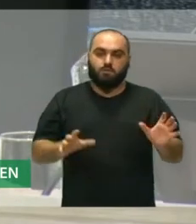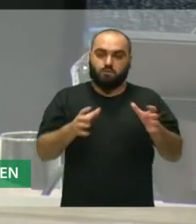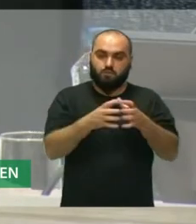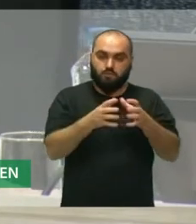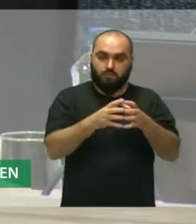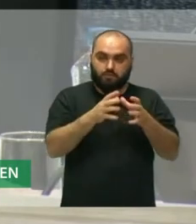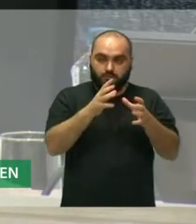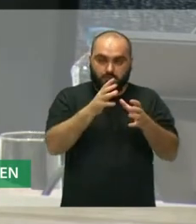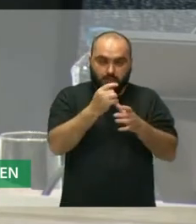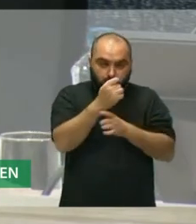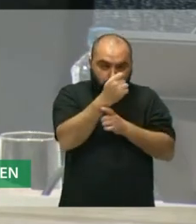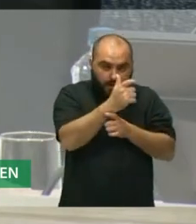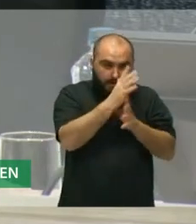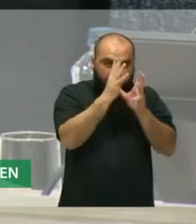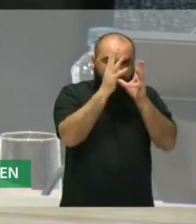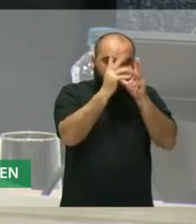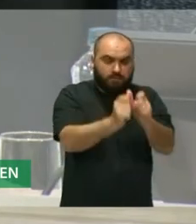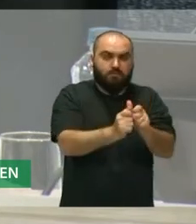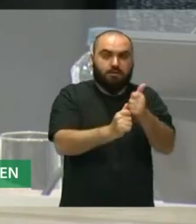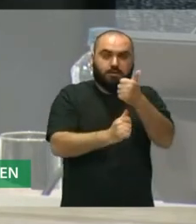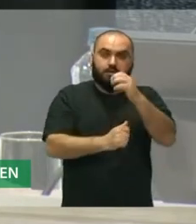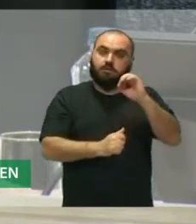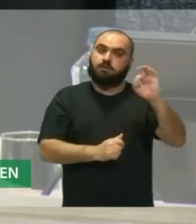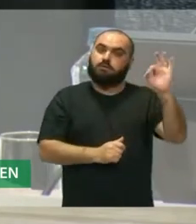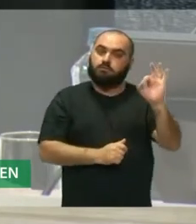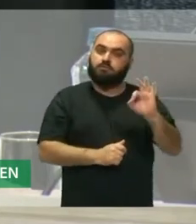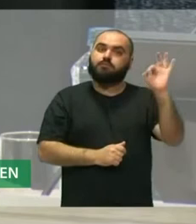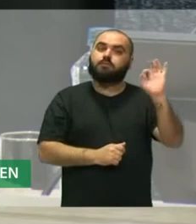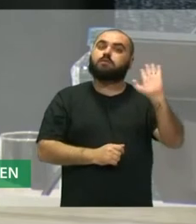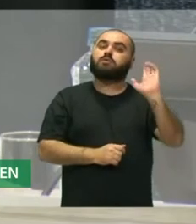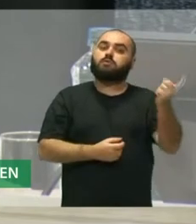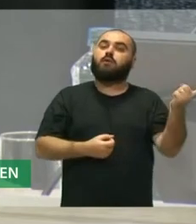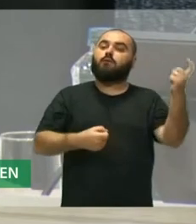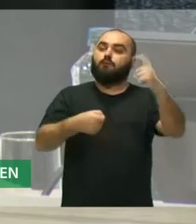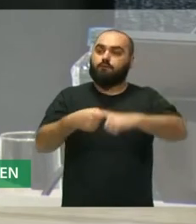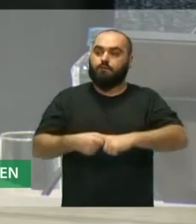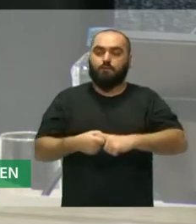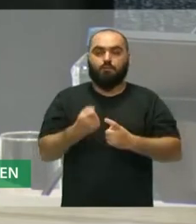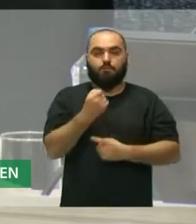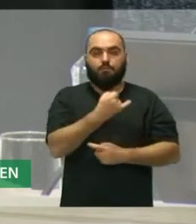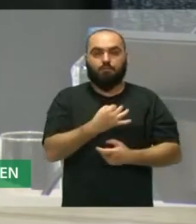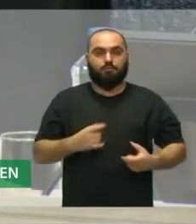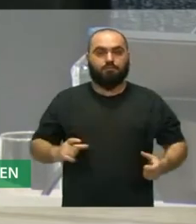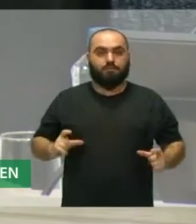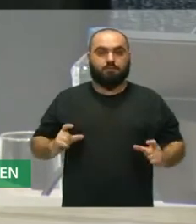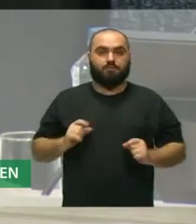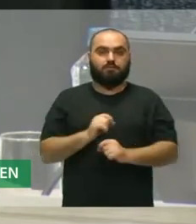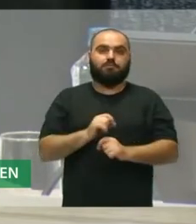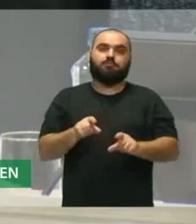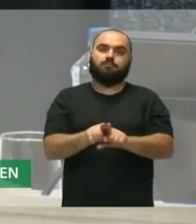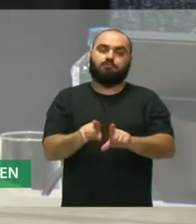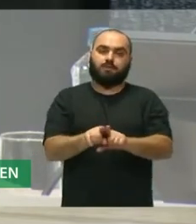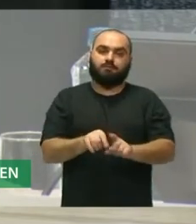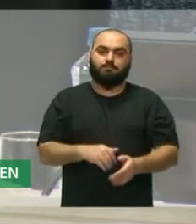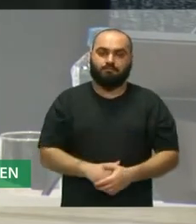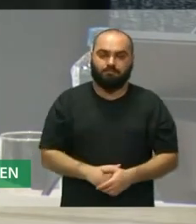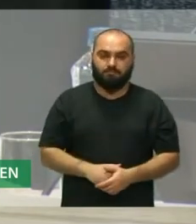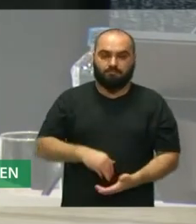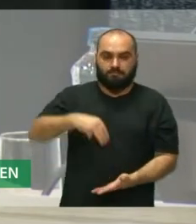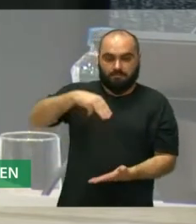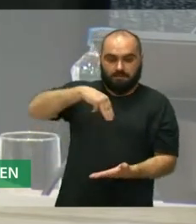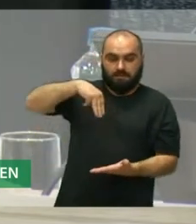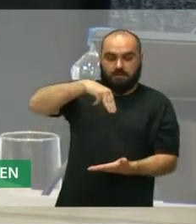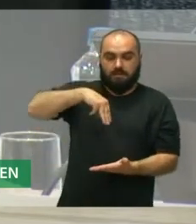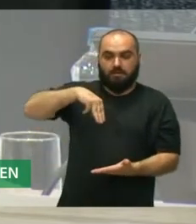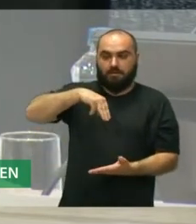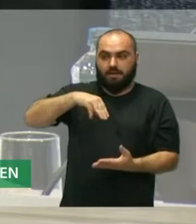praticamente toda montada, já retomamos o número de cirurgia. E depois cumprir o mapa não é uma coisa assim tão